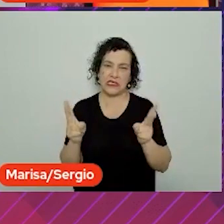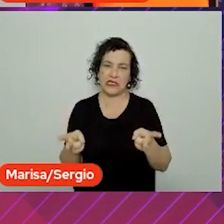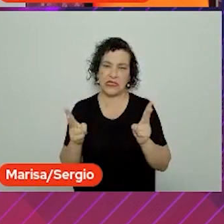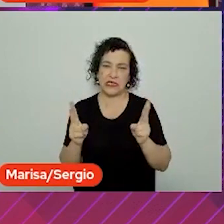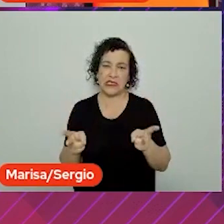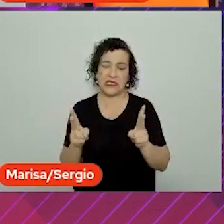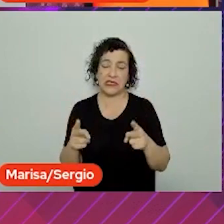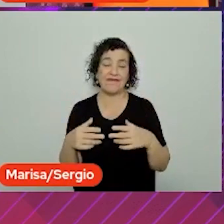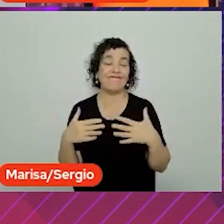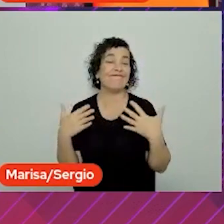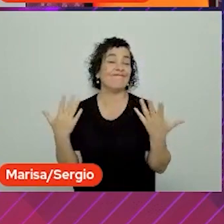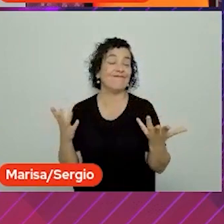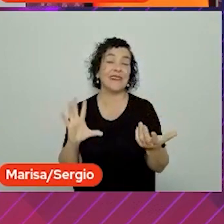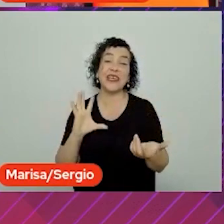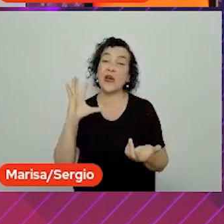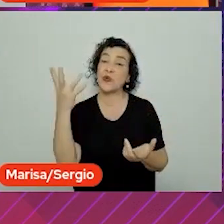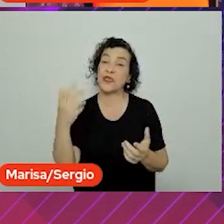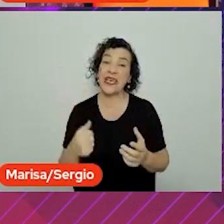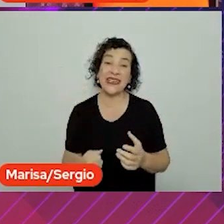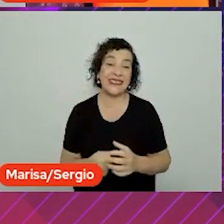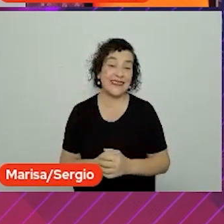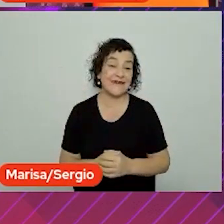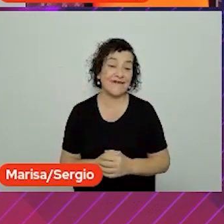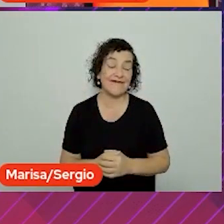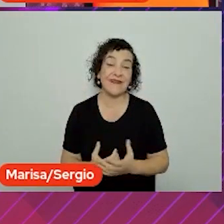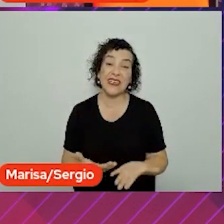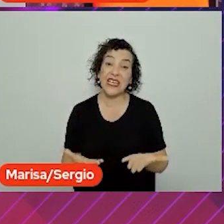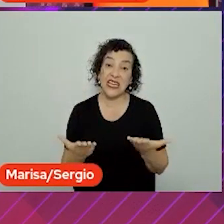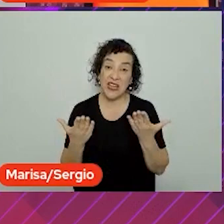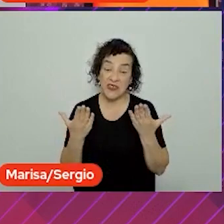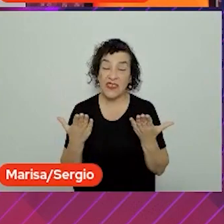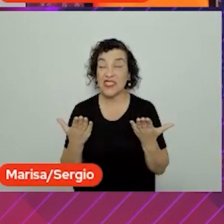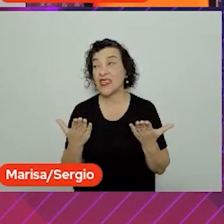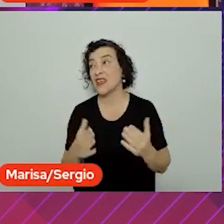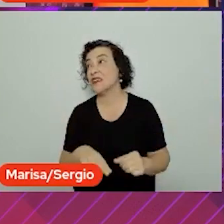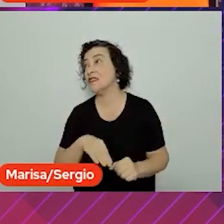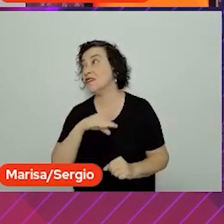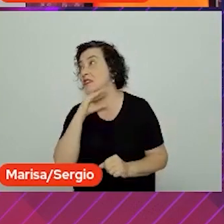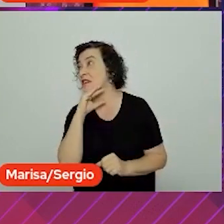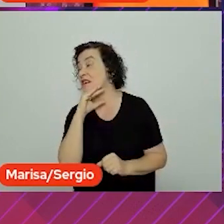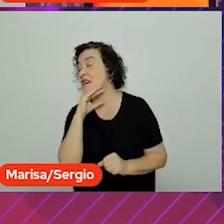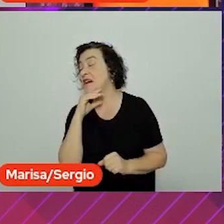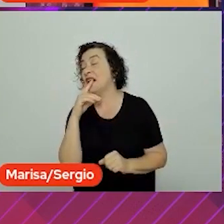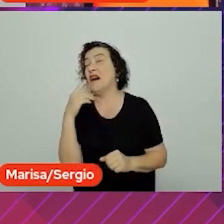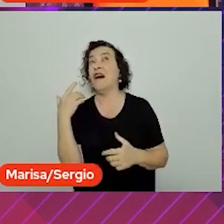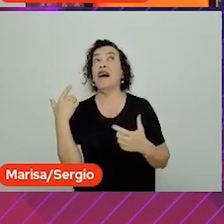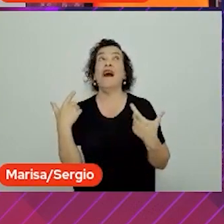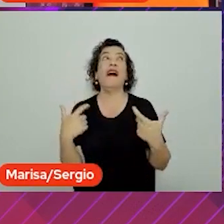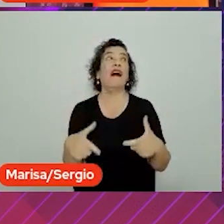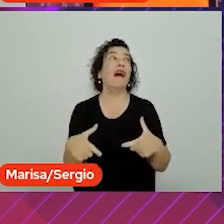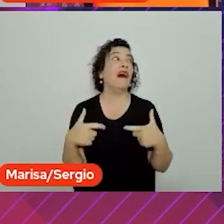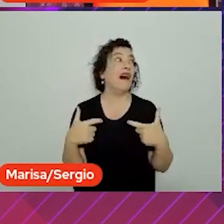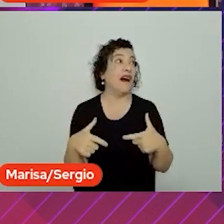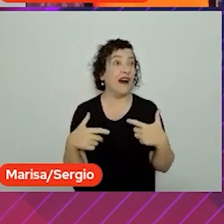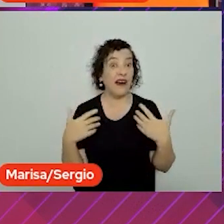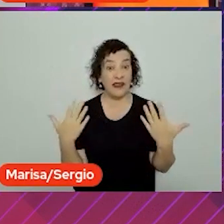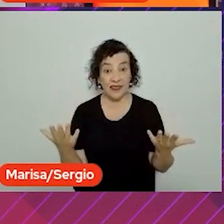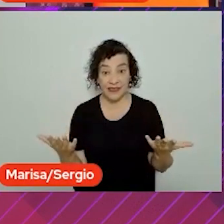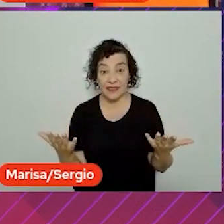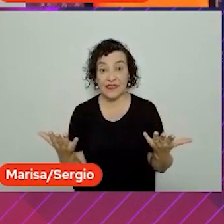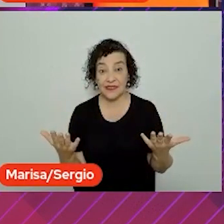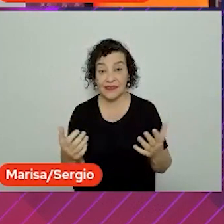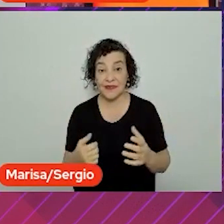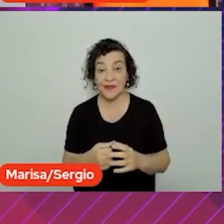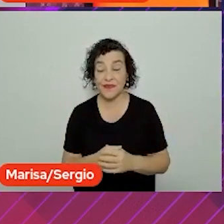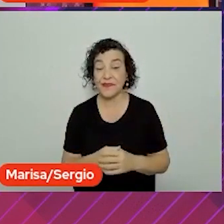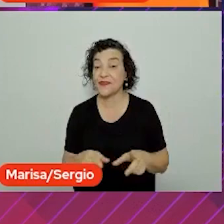Qual que é o reflexo disso? Além de você ser tido como chato, que você